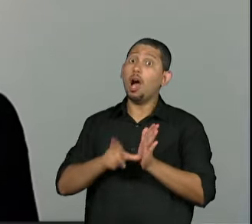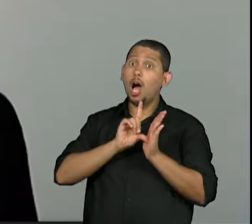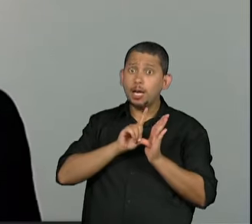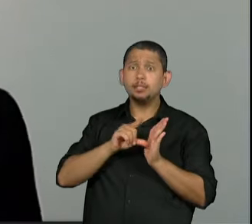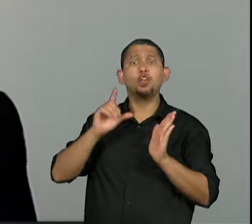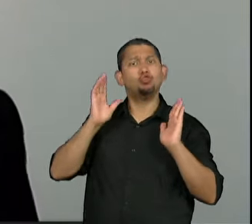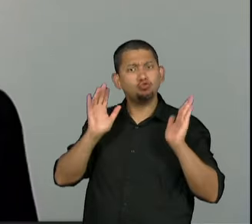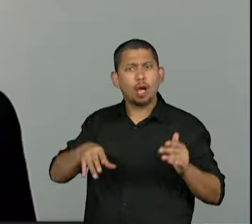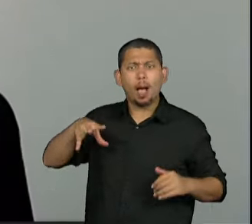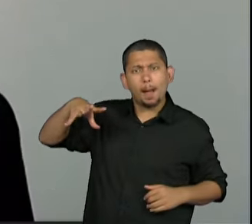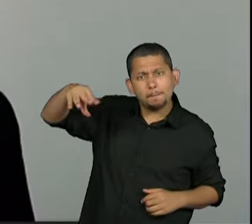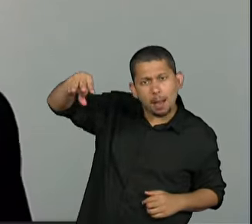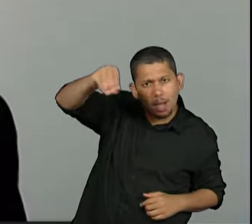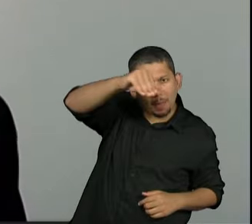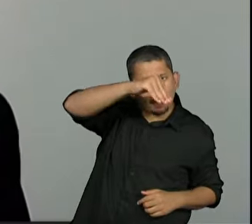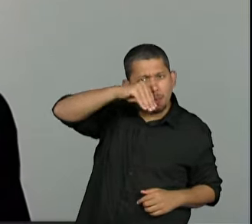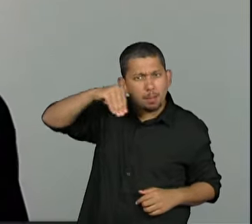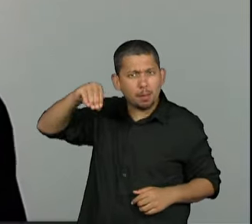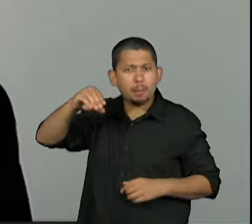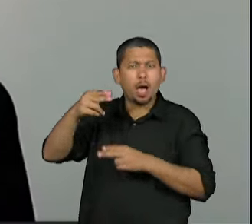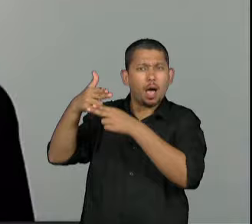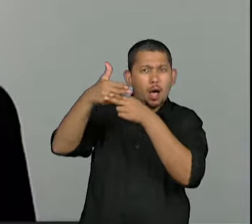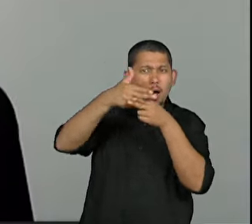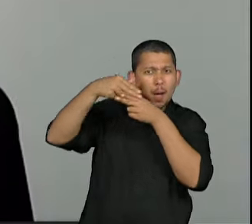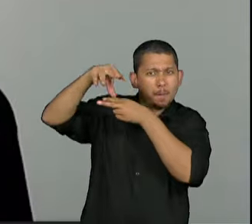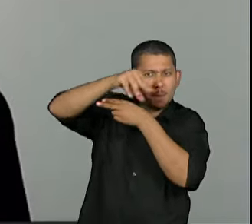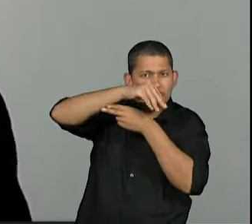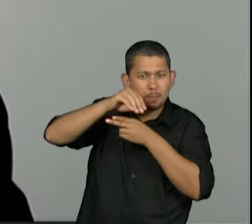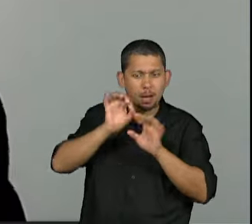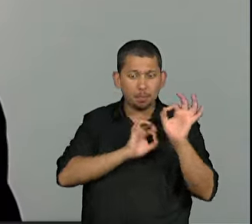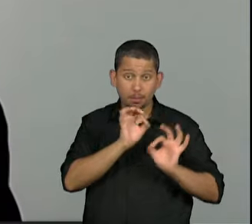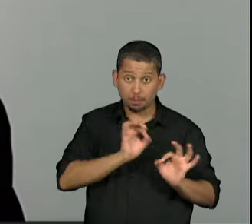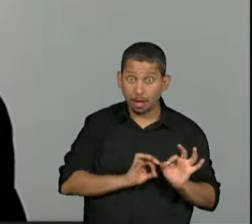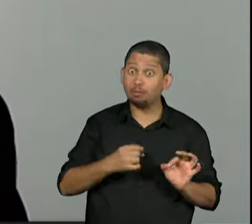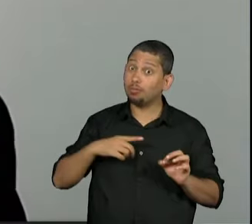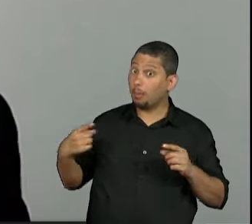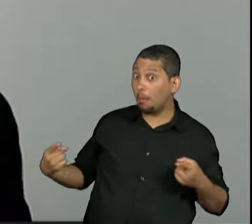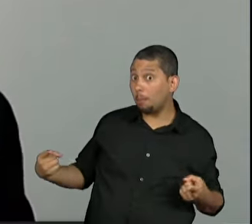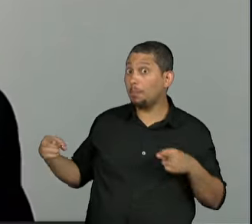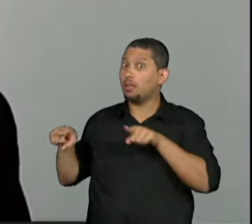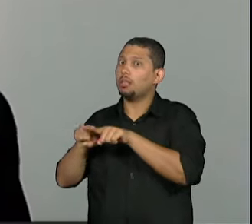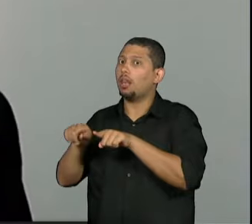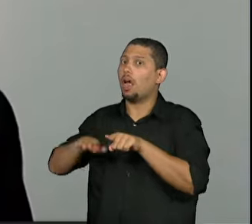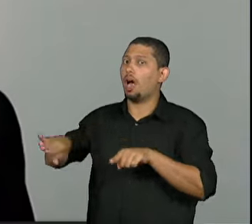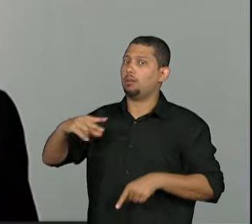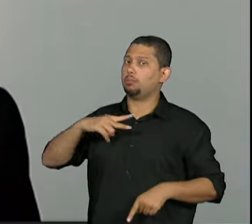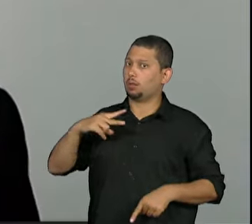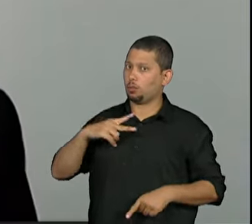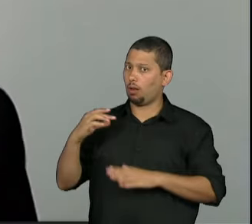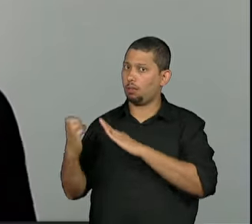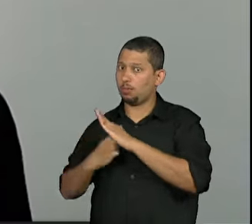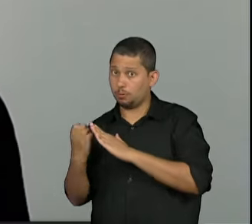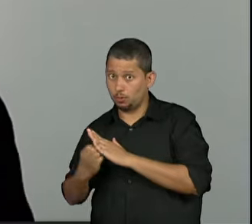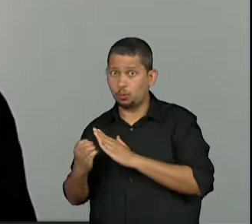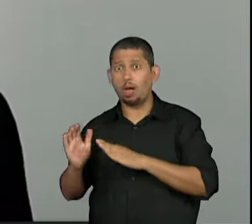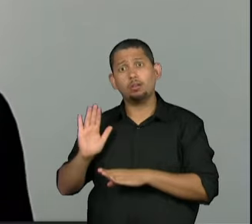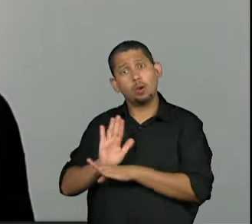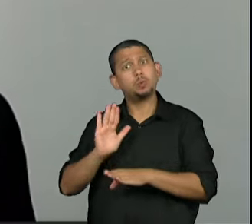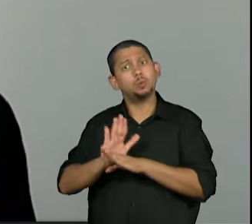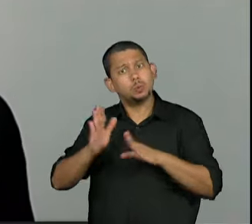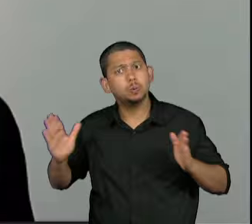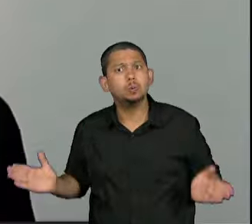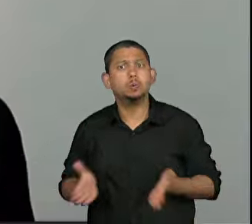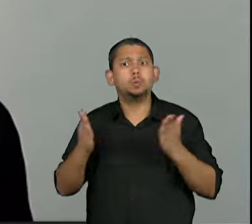será feito em parceria com o setor privado, com os proprietários e com incentivo público para que ocorra